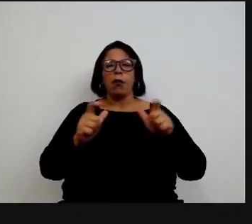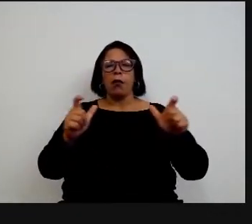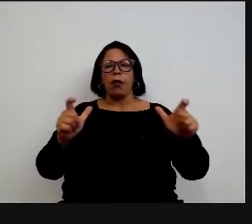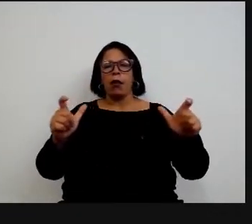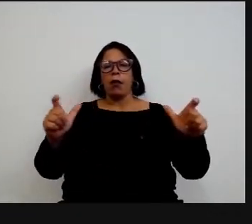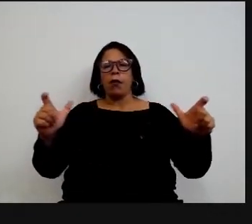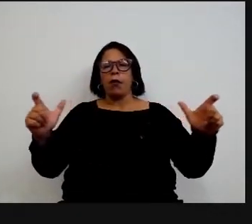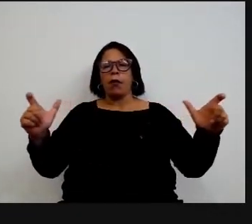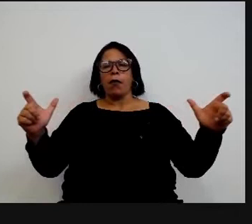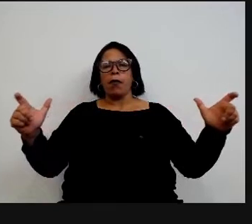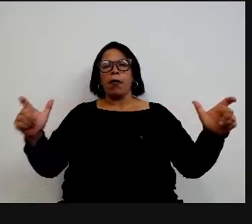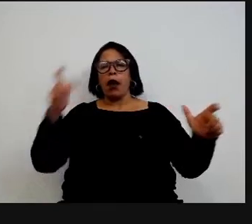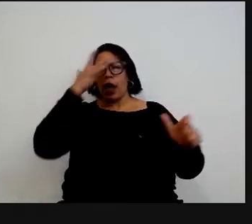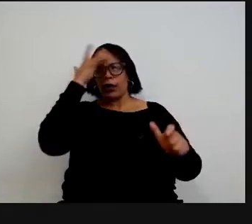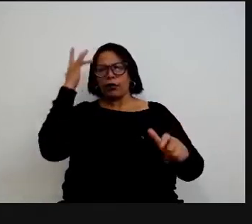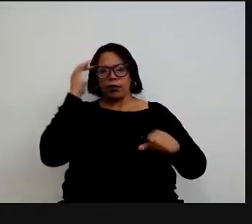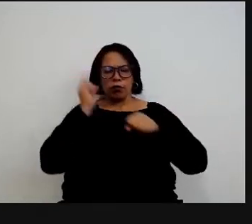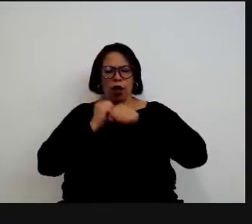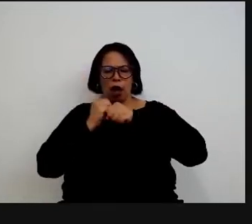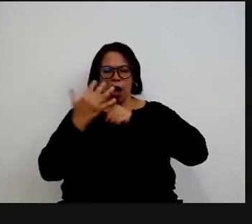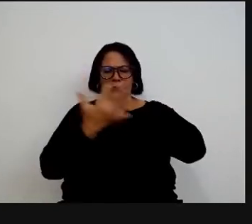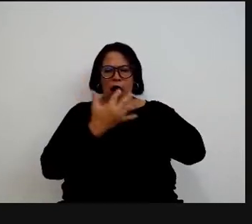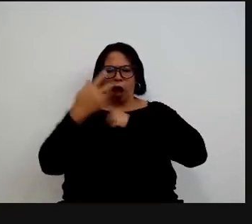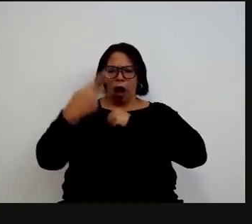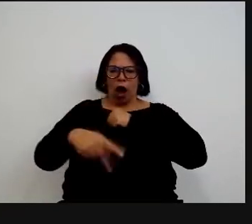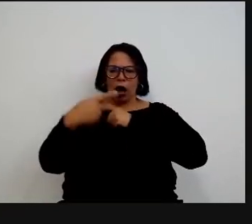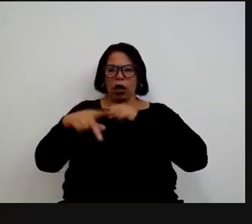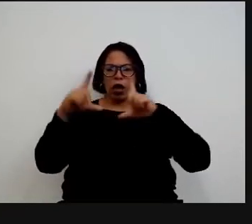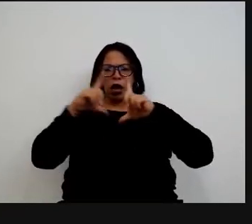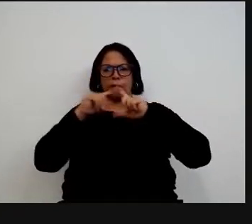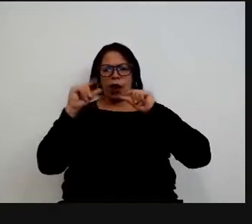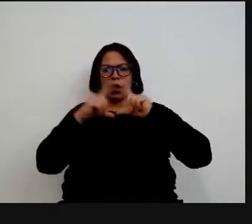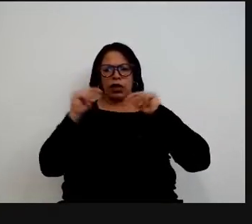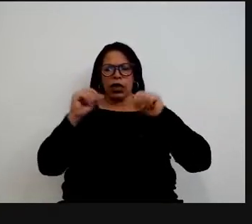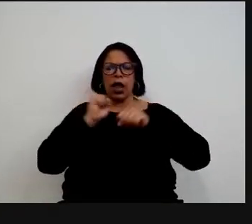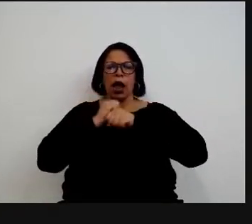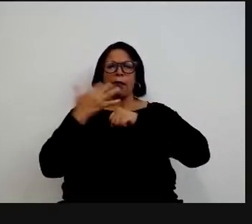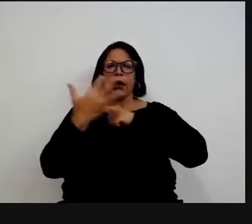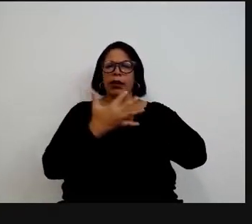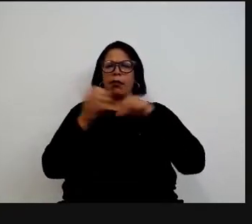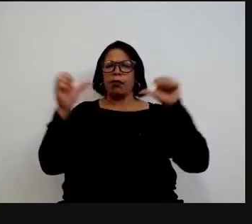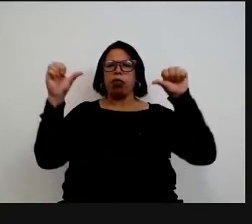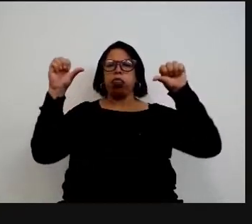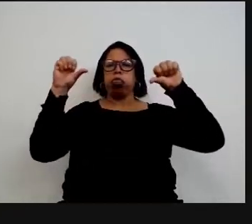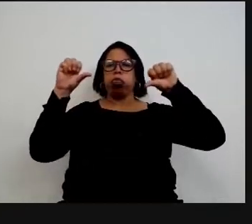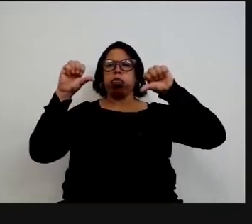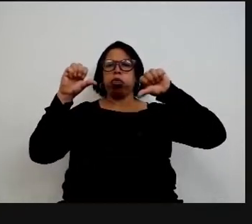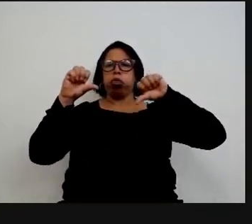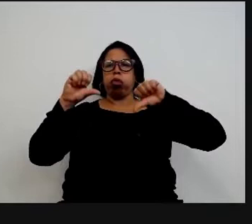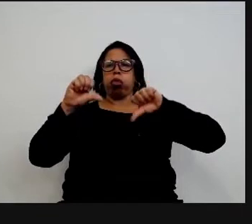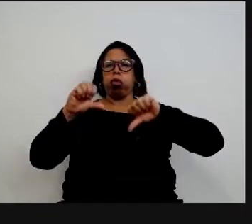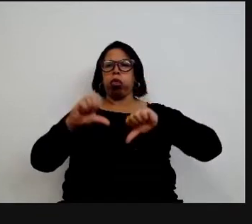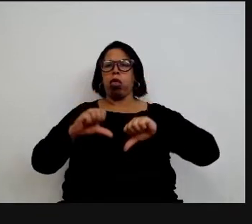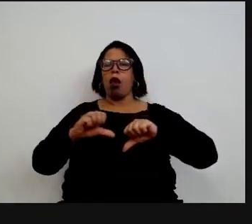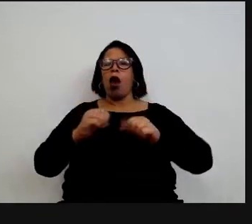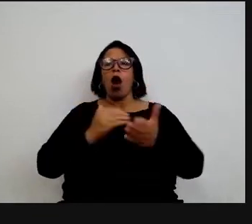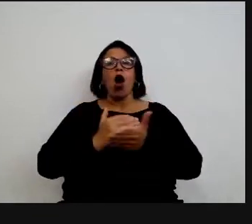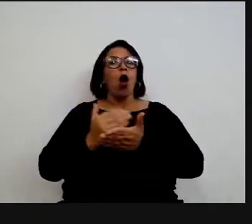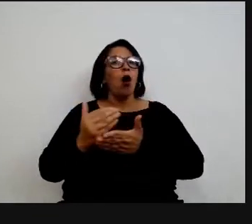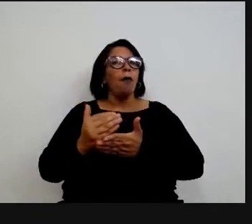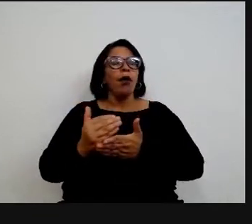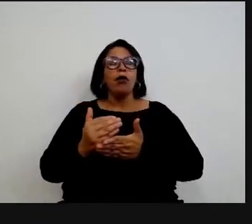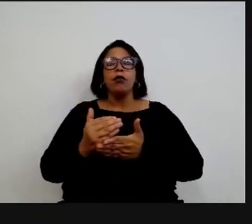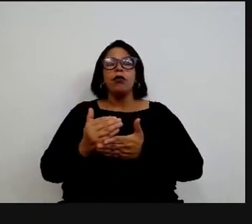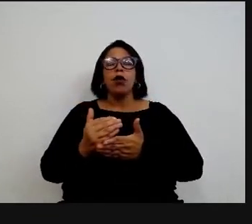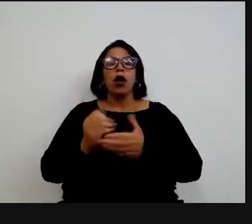os indicadores, né, de pandemia aqui em Brasília, e que a gente já começava, vai fechar a qualquer momento, né? A